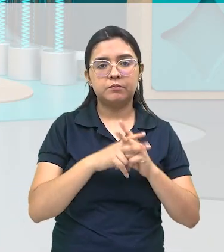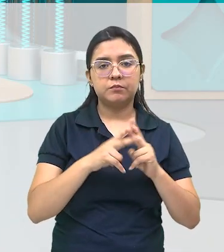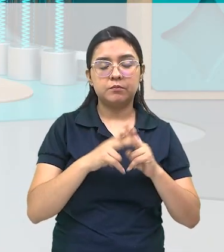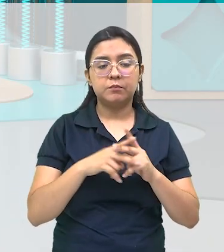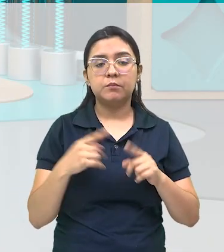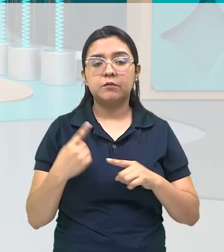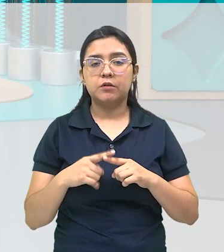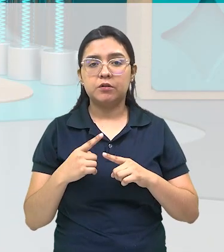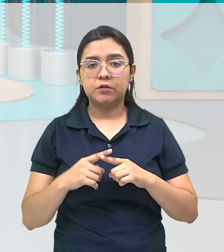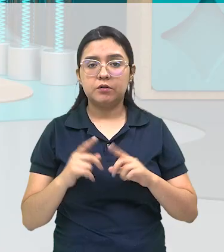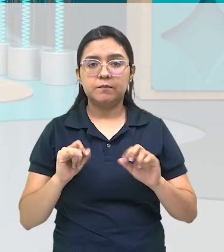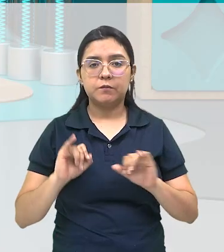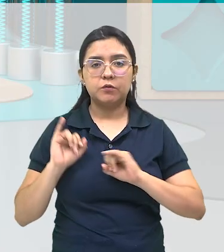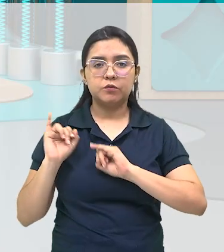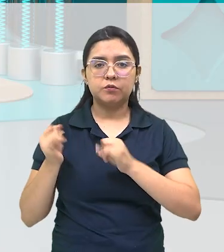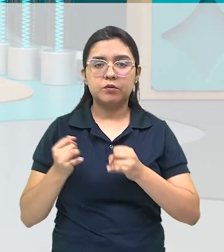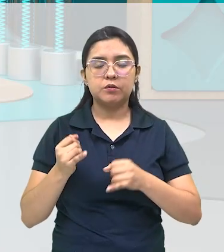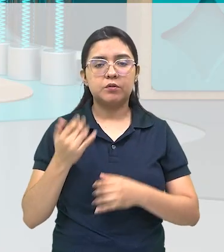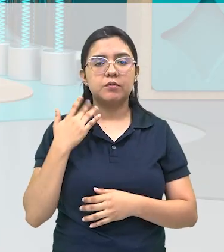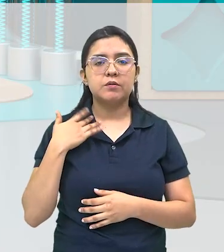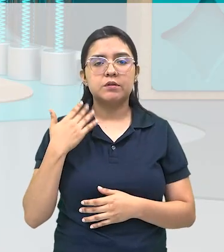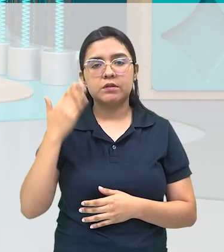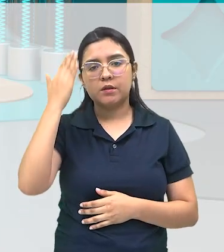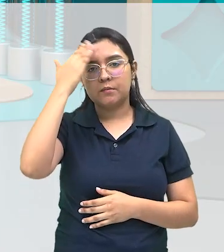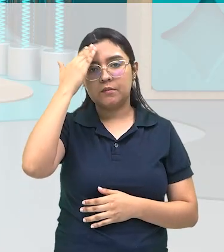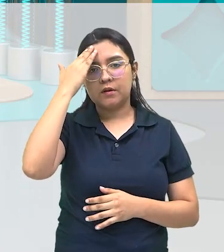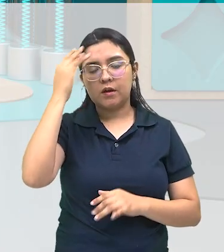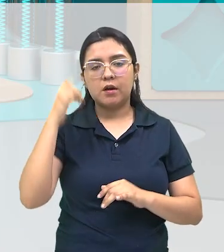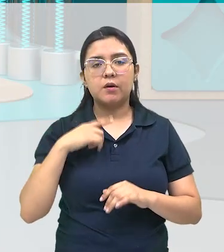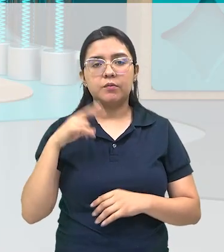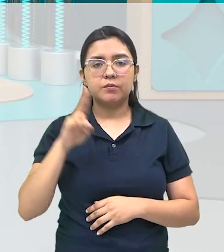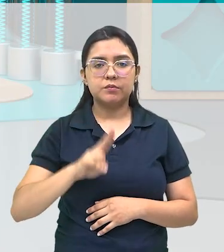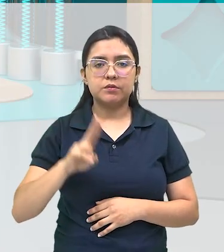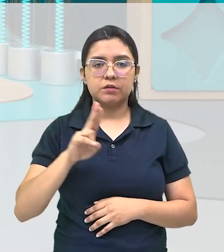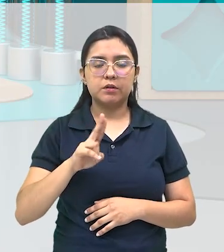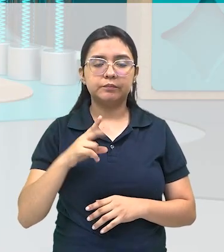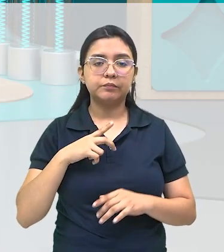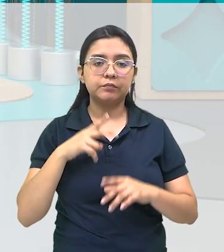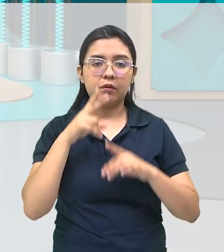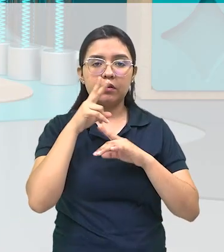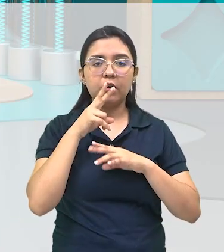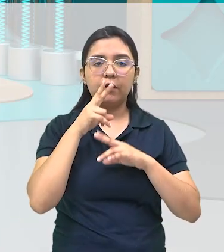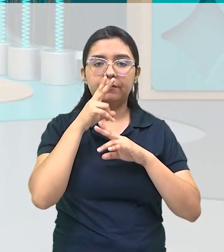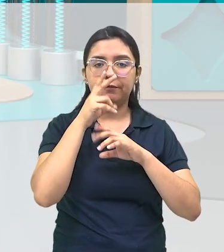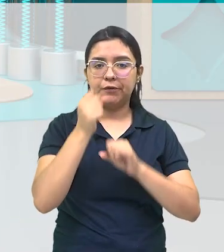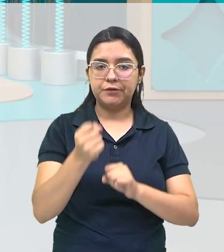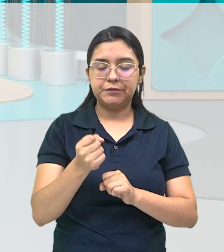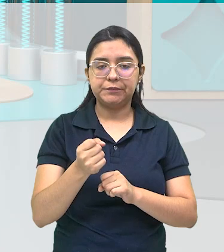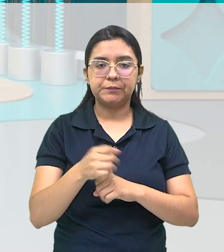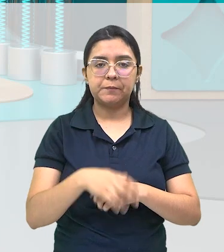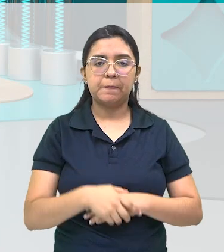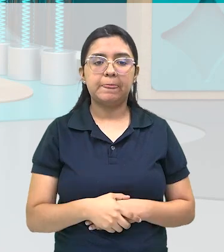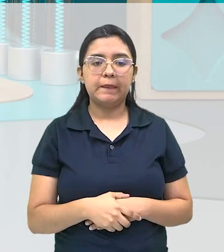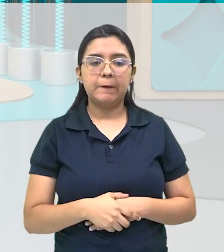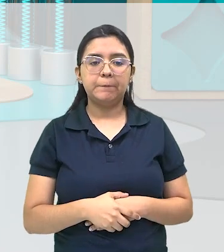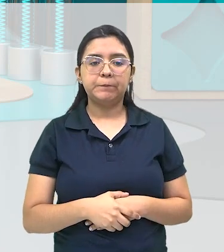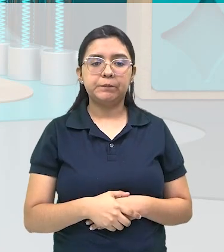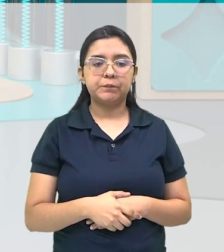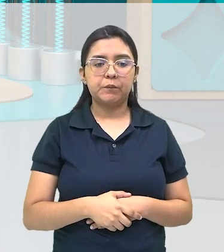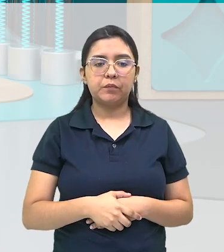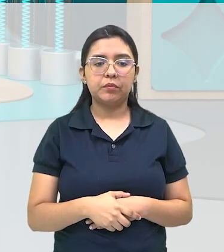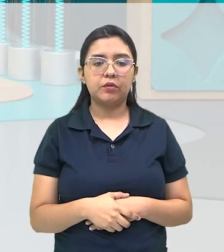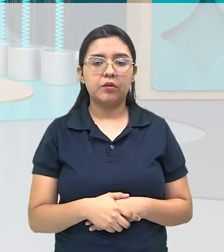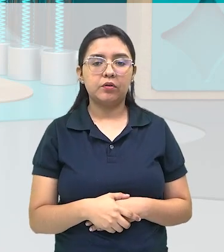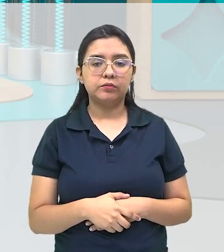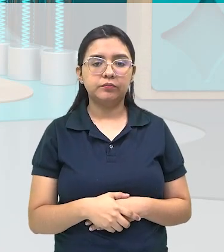judô, não é só a questão de saber usar a força dele contra ele mesmo, não é só no sentido de se ele vem me empurrar, eu pego